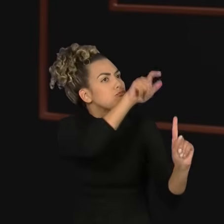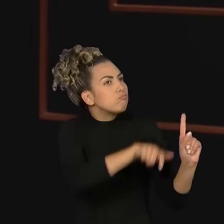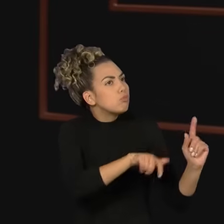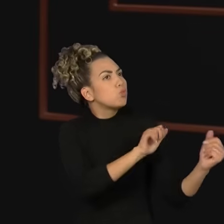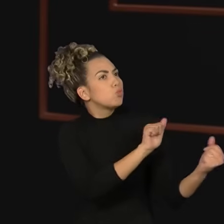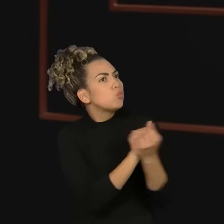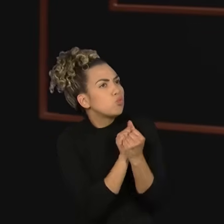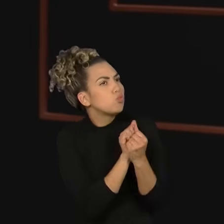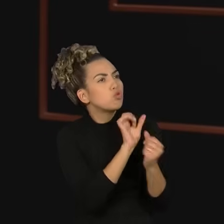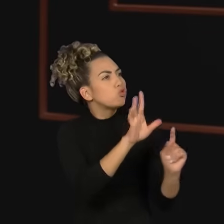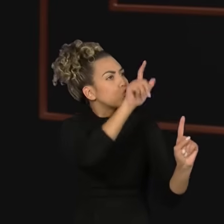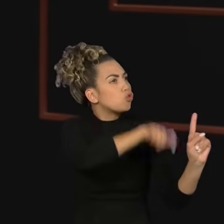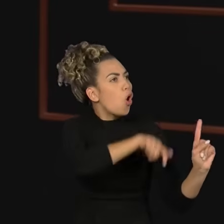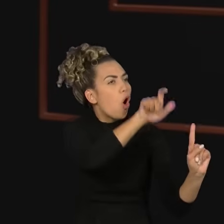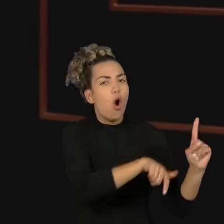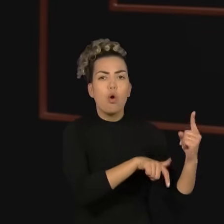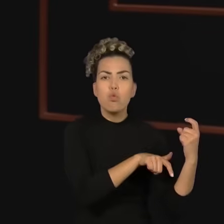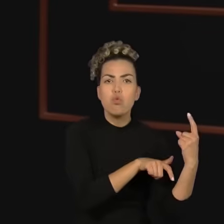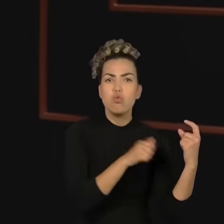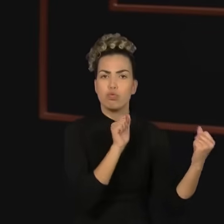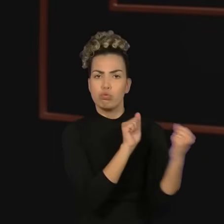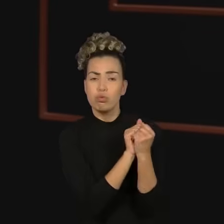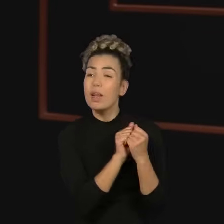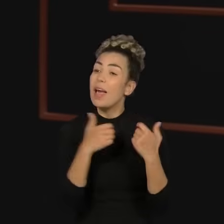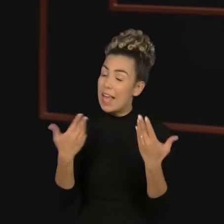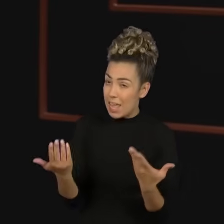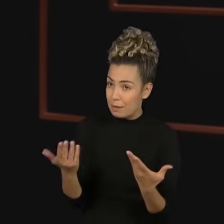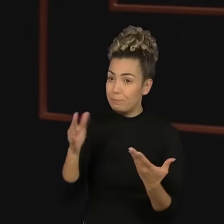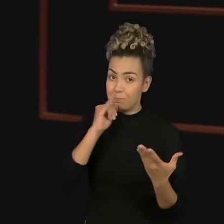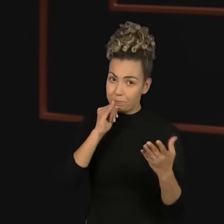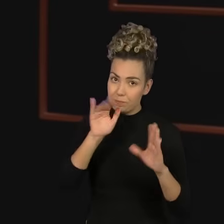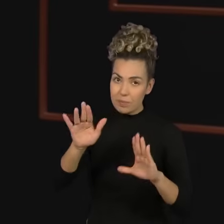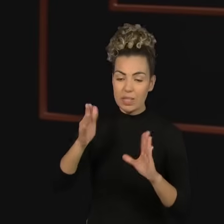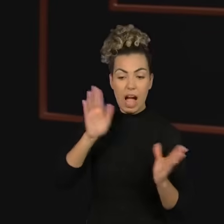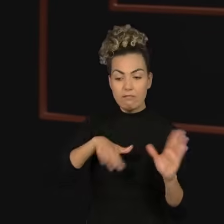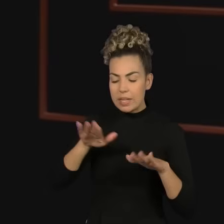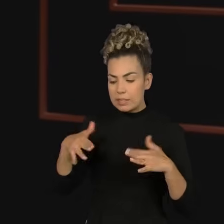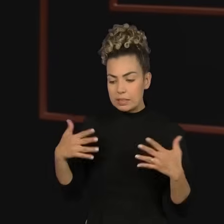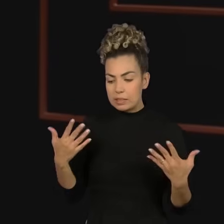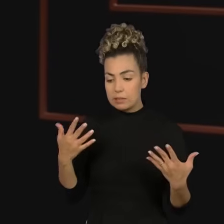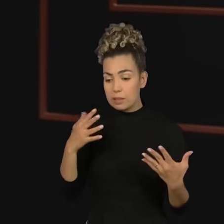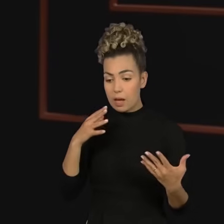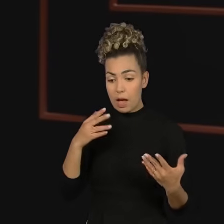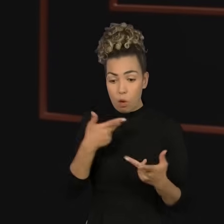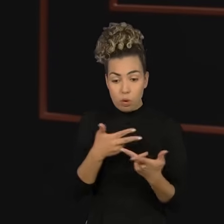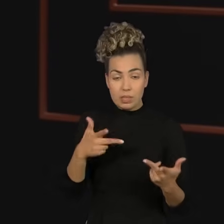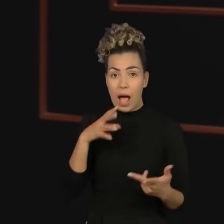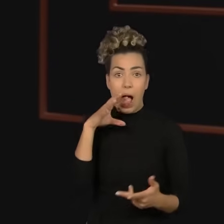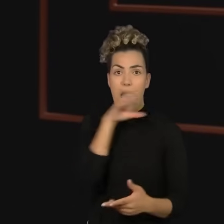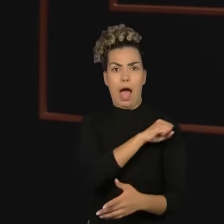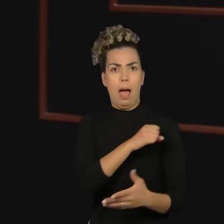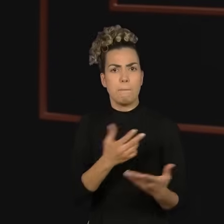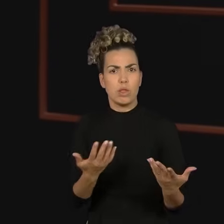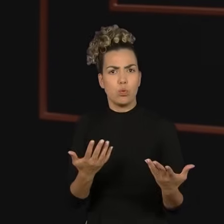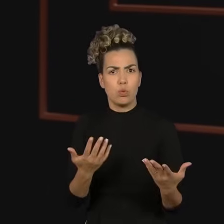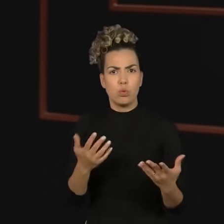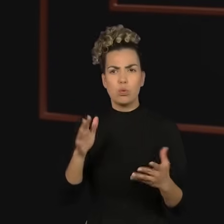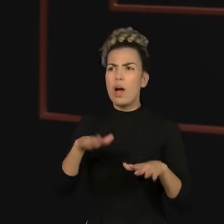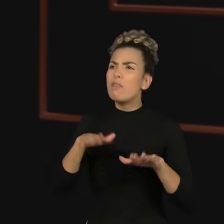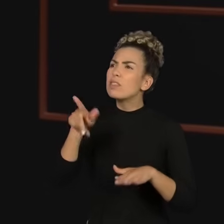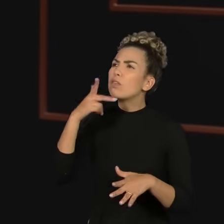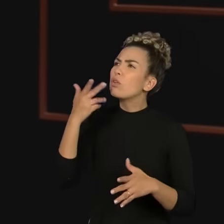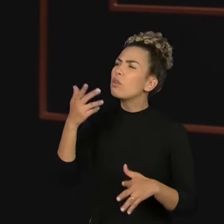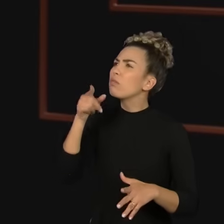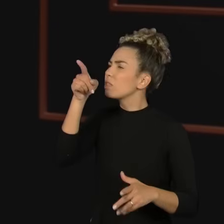Tinha uma coisa assim, às vezes tinha coisas que eu fazia que era tão rápido que as pessoas falam. Aí teve uma hora que você entrou que eu não sabia se era